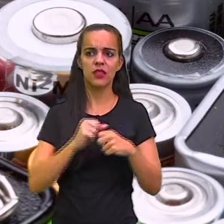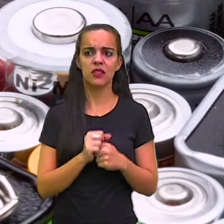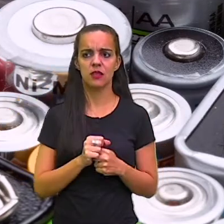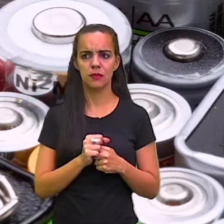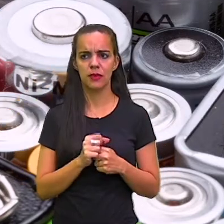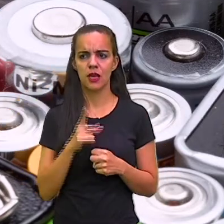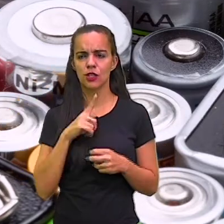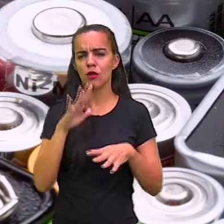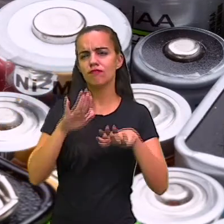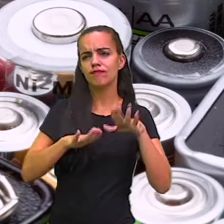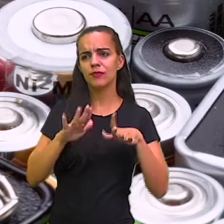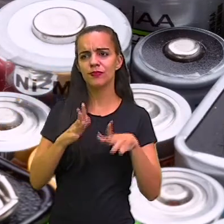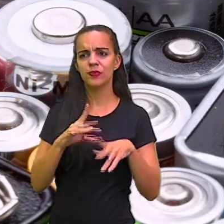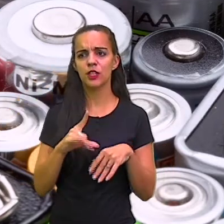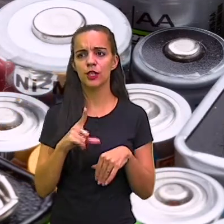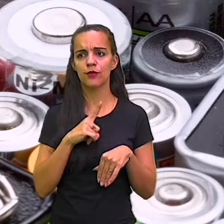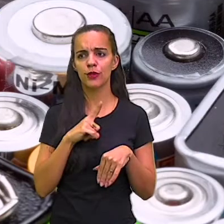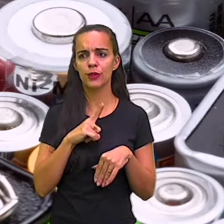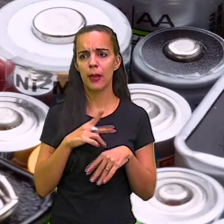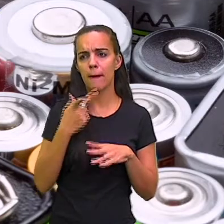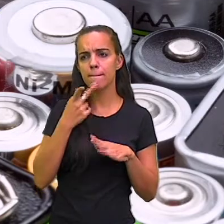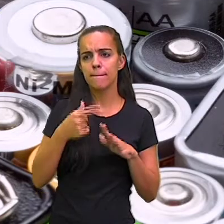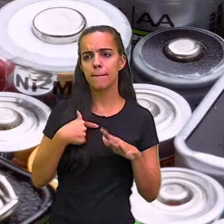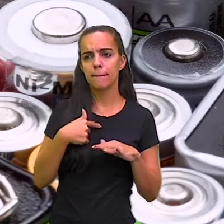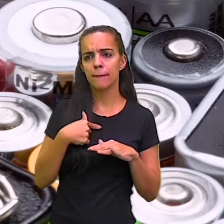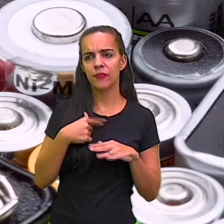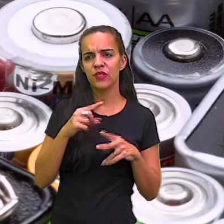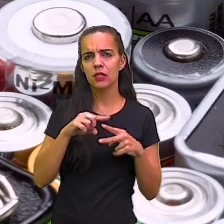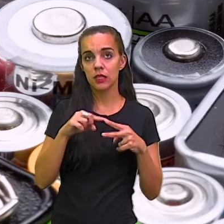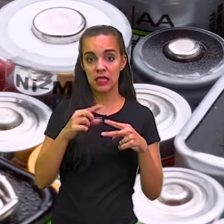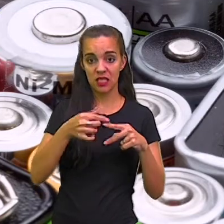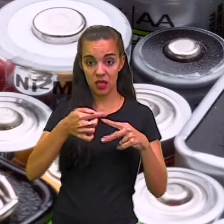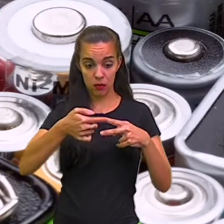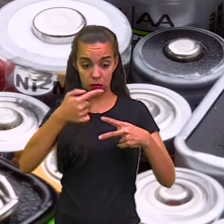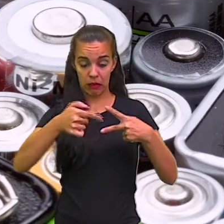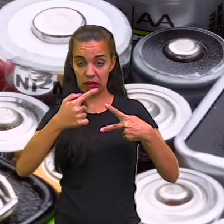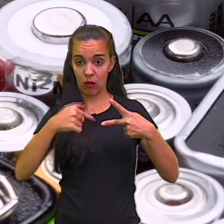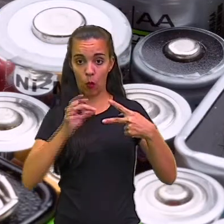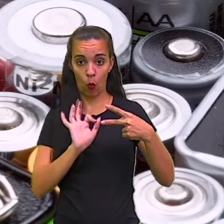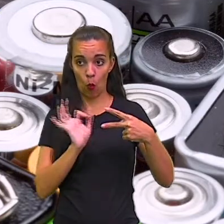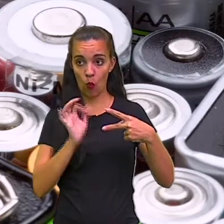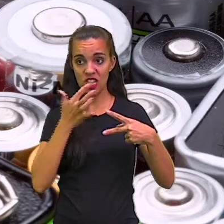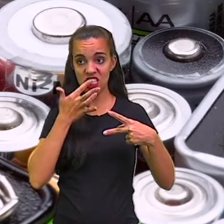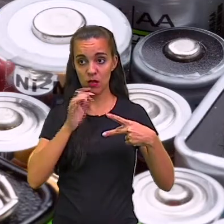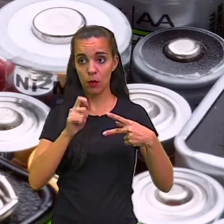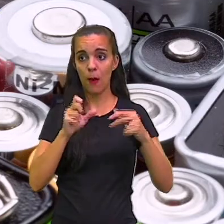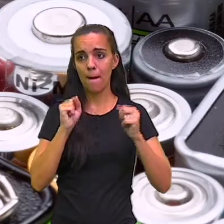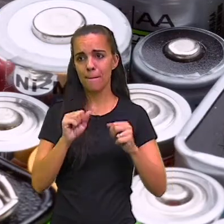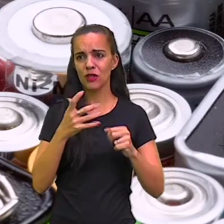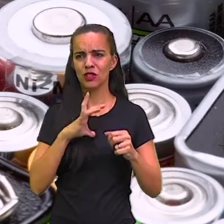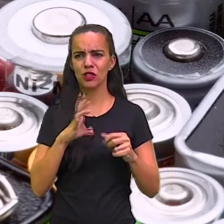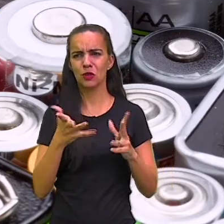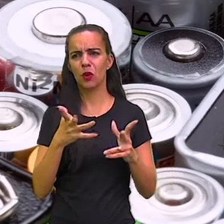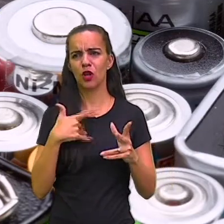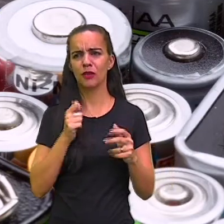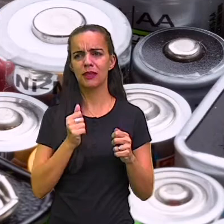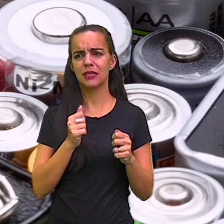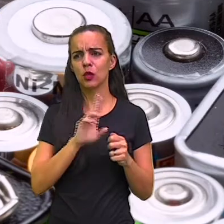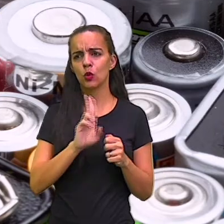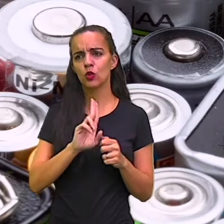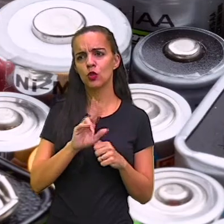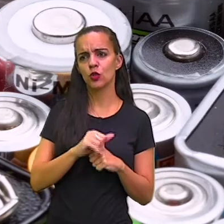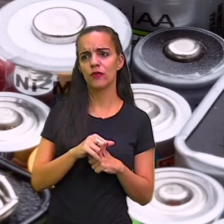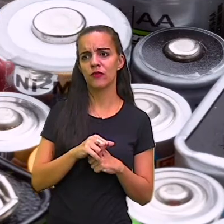com extremidade de metal rígido desencapado o multímetro mede uma grandeza